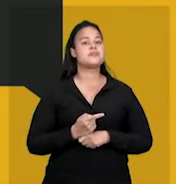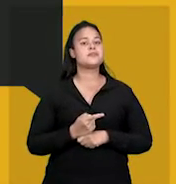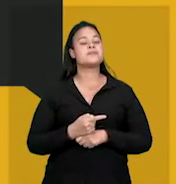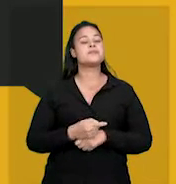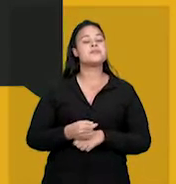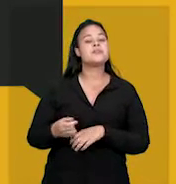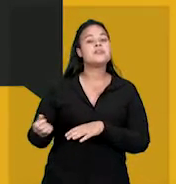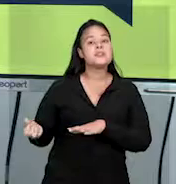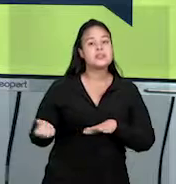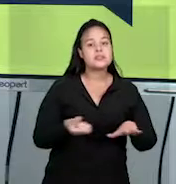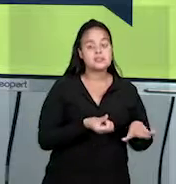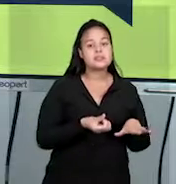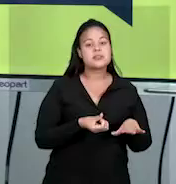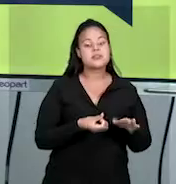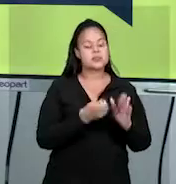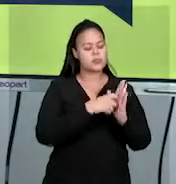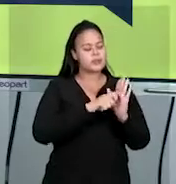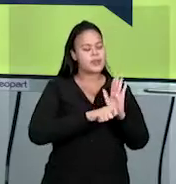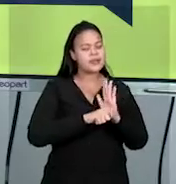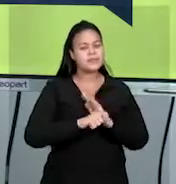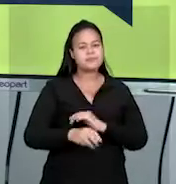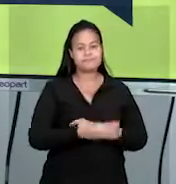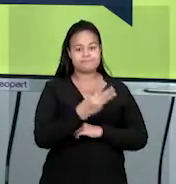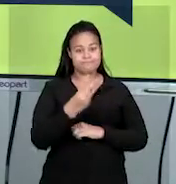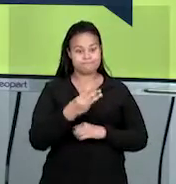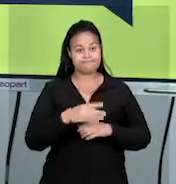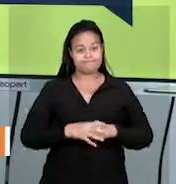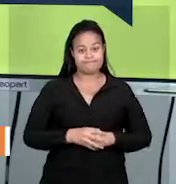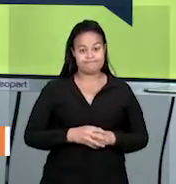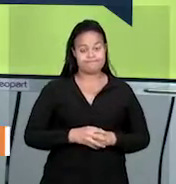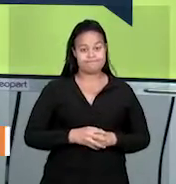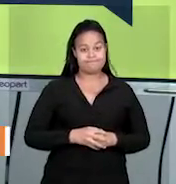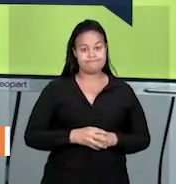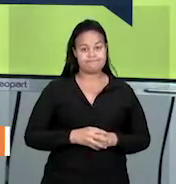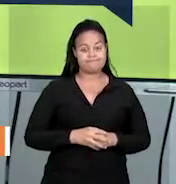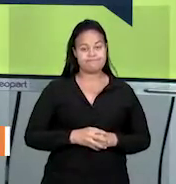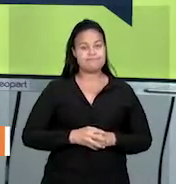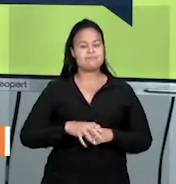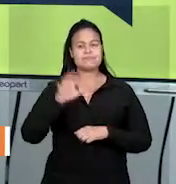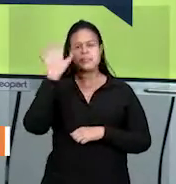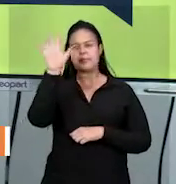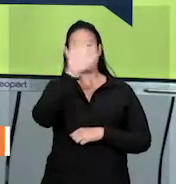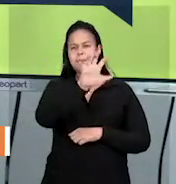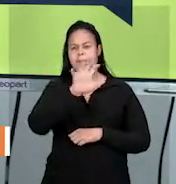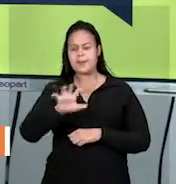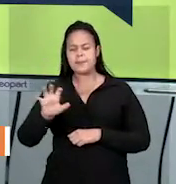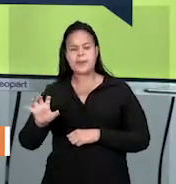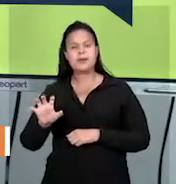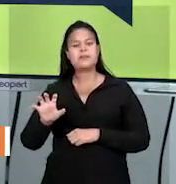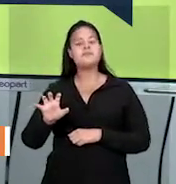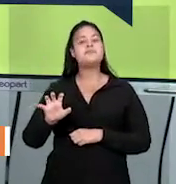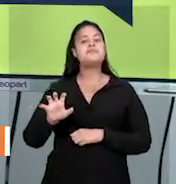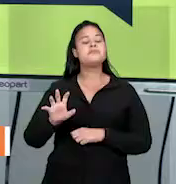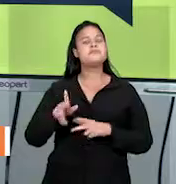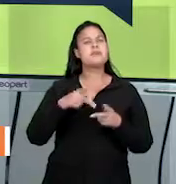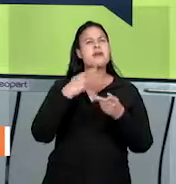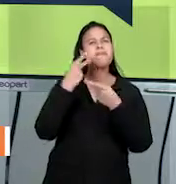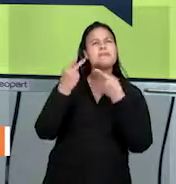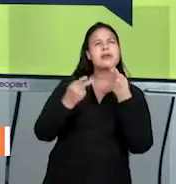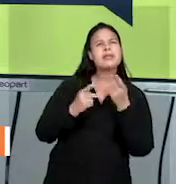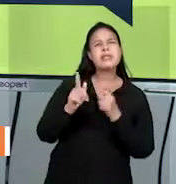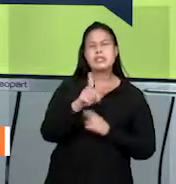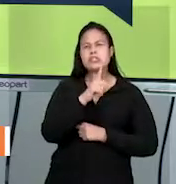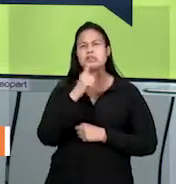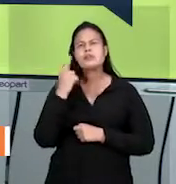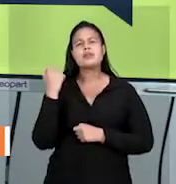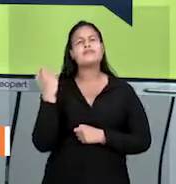3. Cartografia temática se relaciona com mapas, né? E falar de